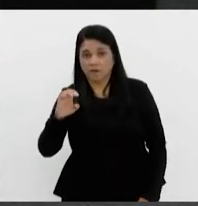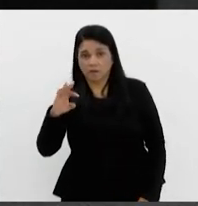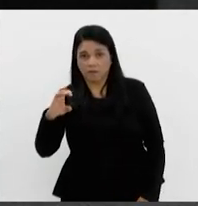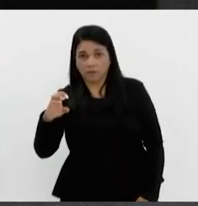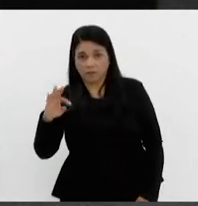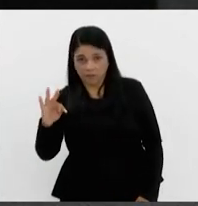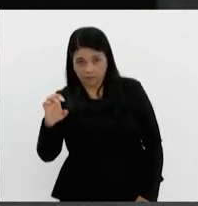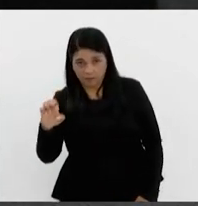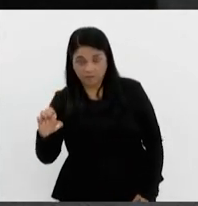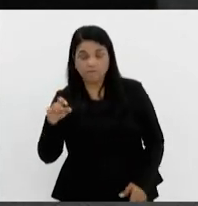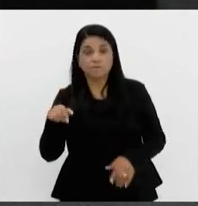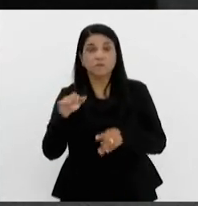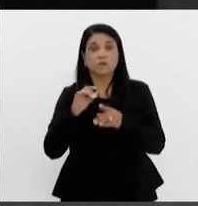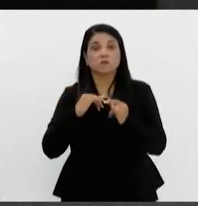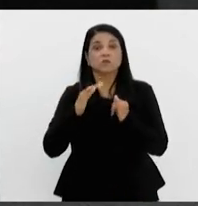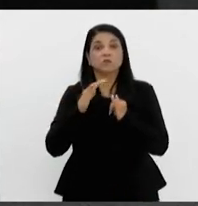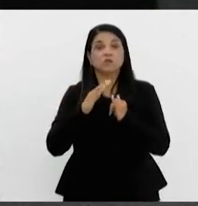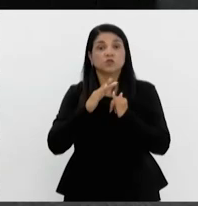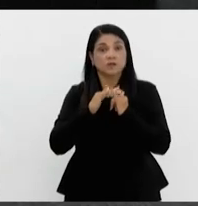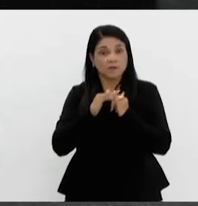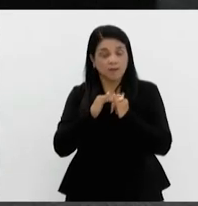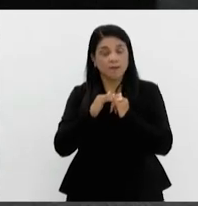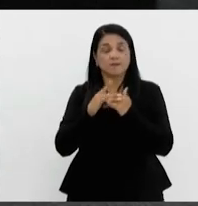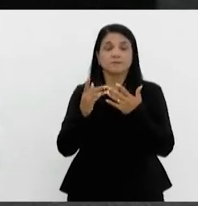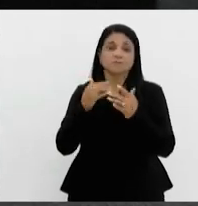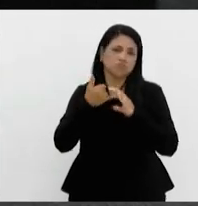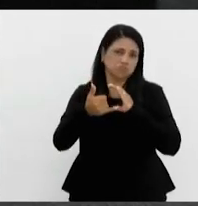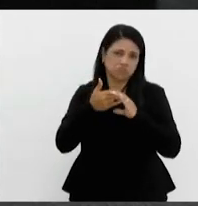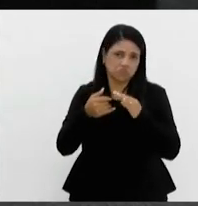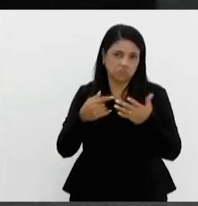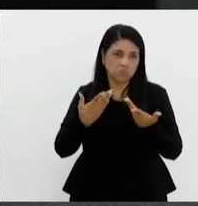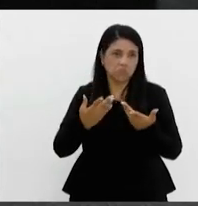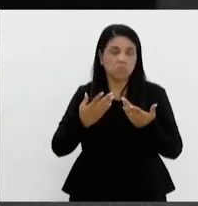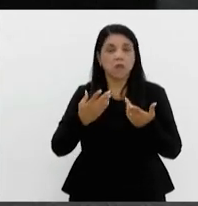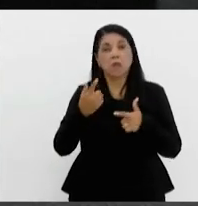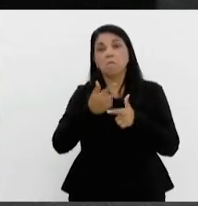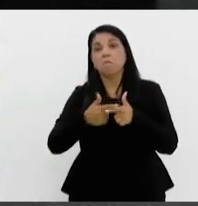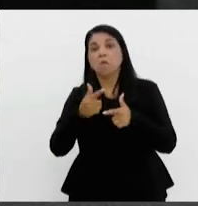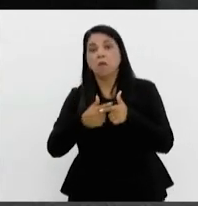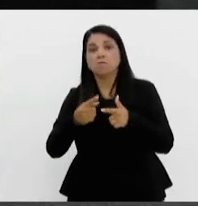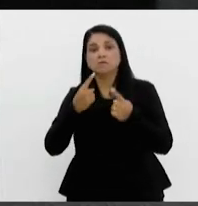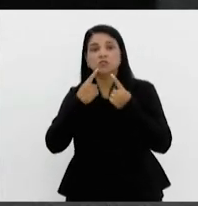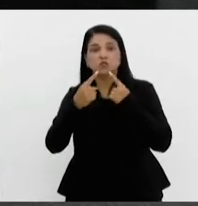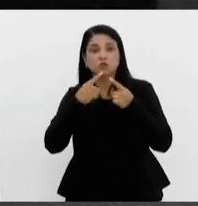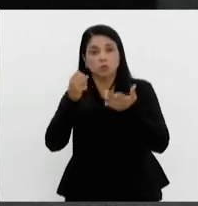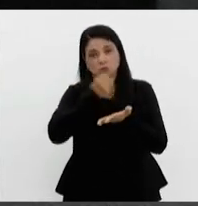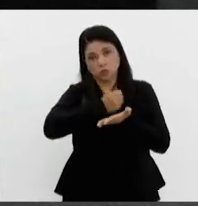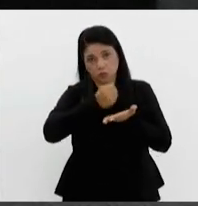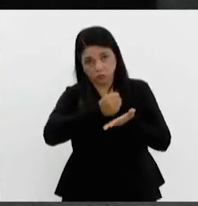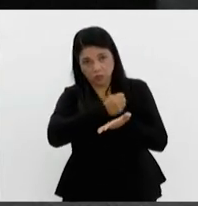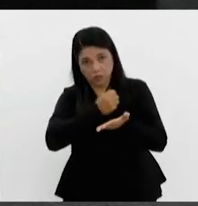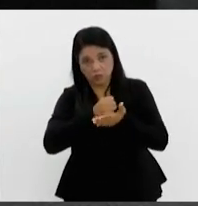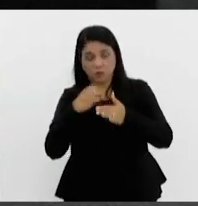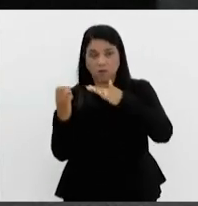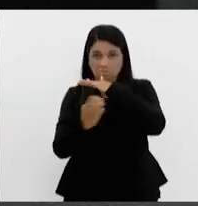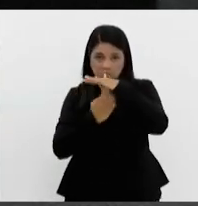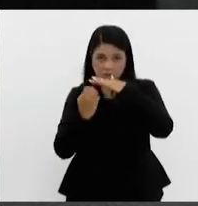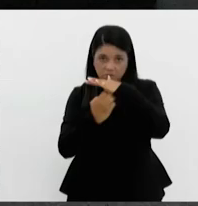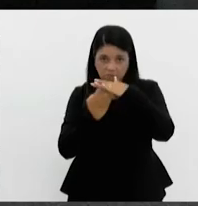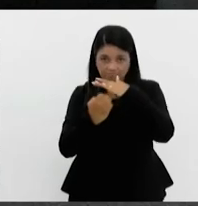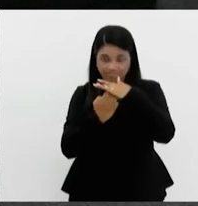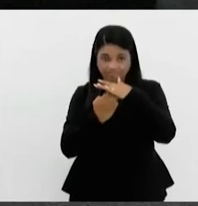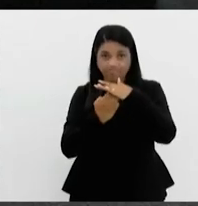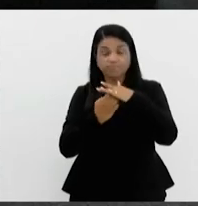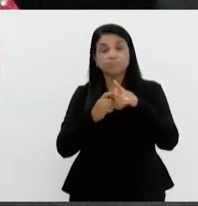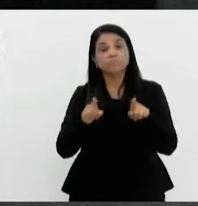não formais, que se tratava de um problema de discussão de contratual com a empresa que foi contratada,